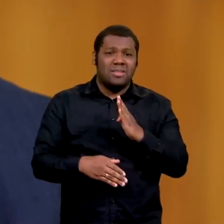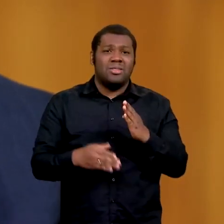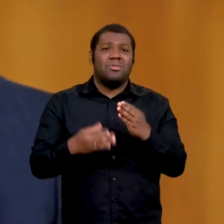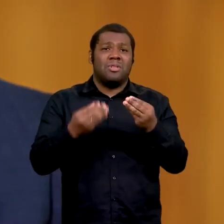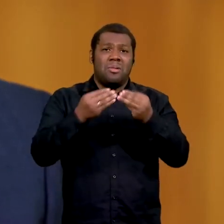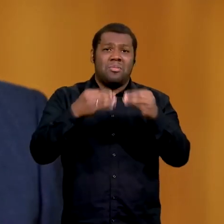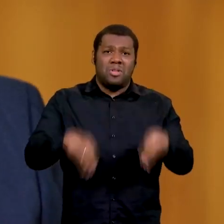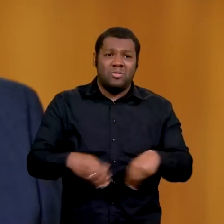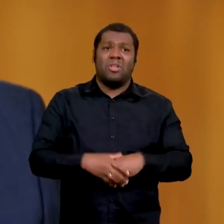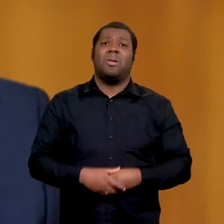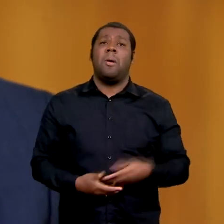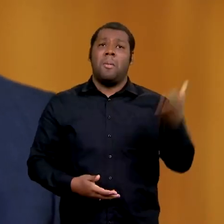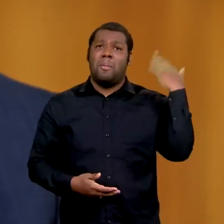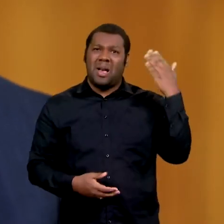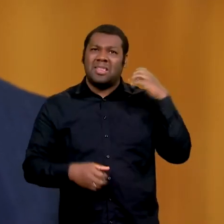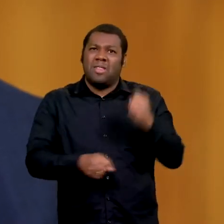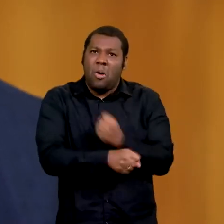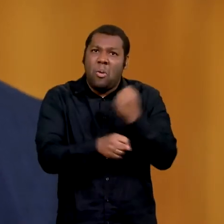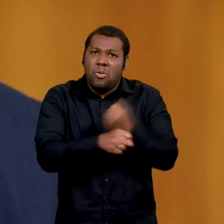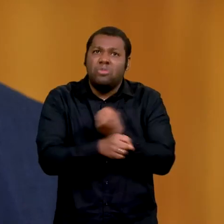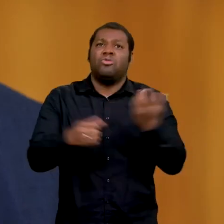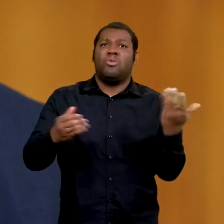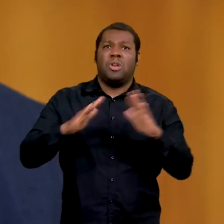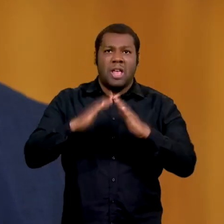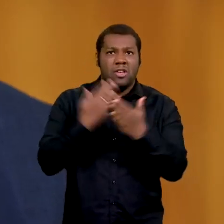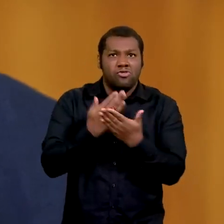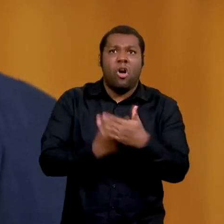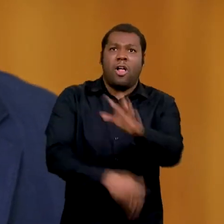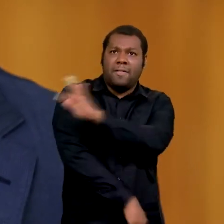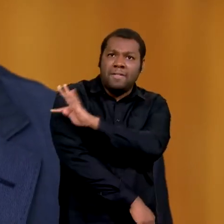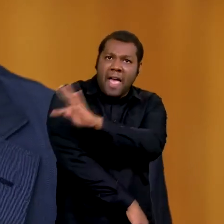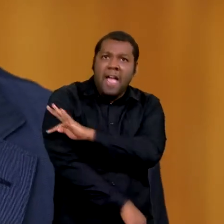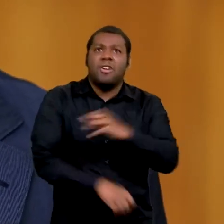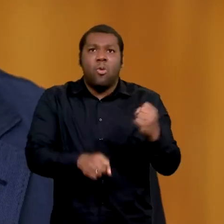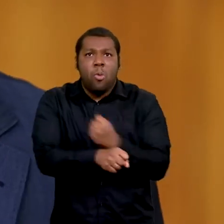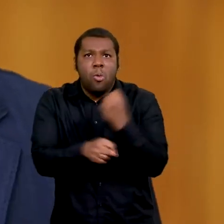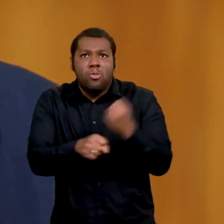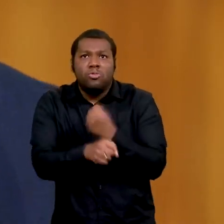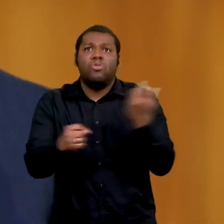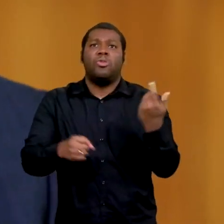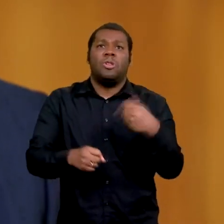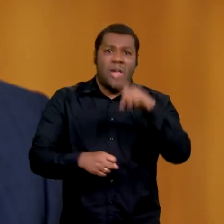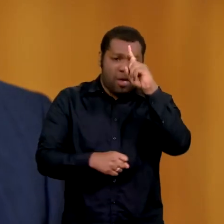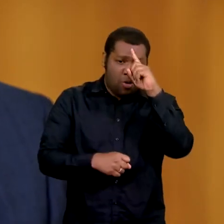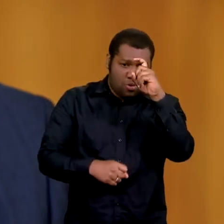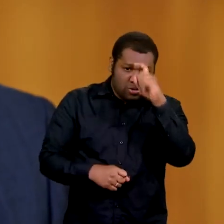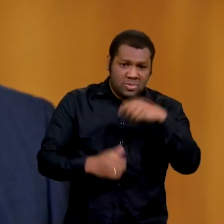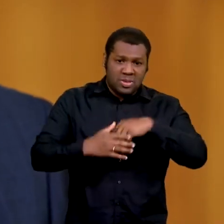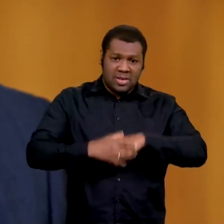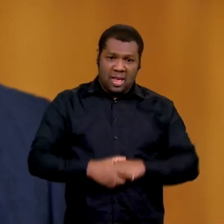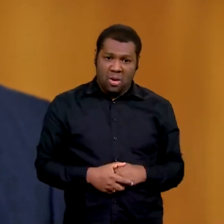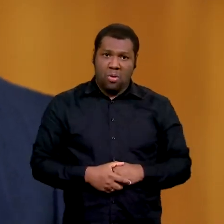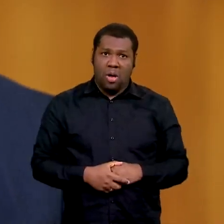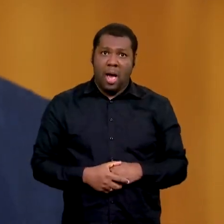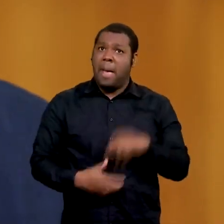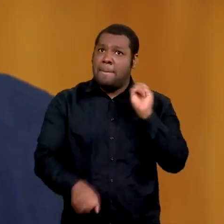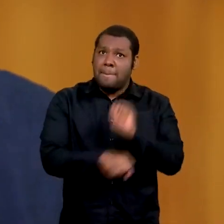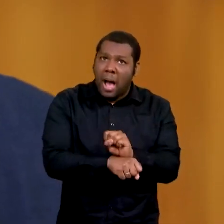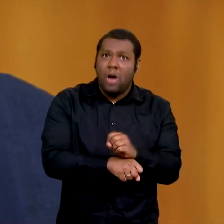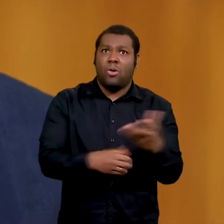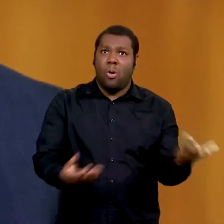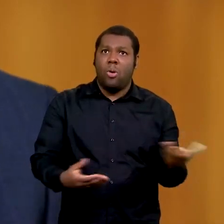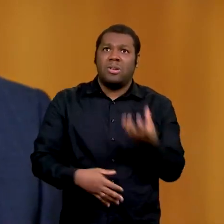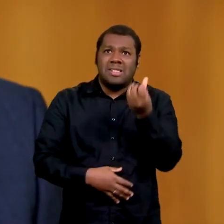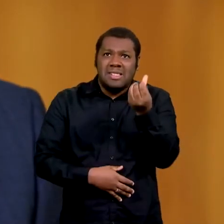universidades muitas escolas técnicas e tu este país ficou sete anos tem reunir reitores esse